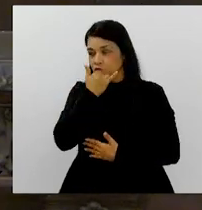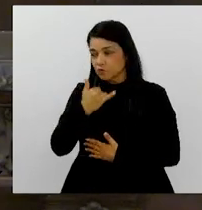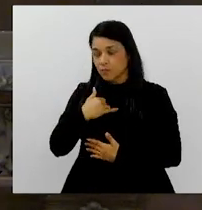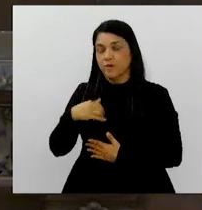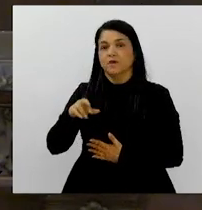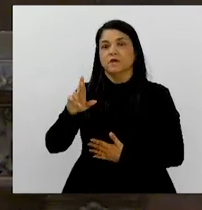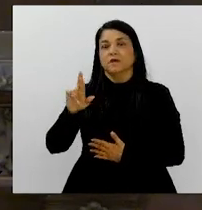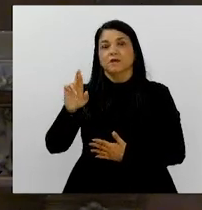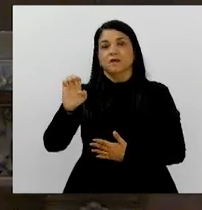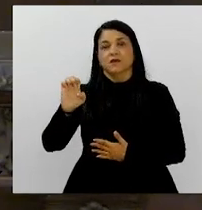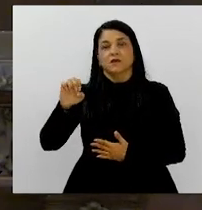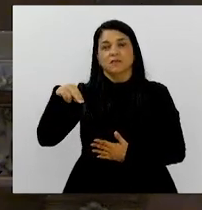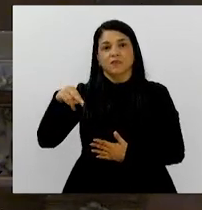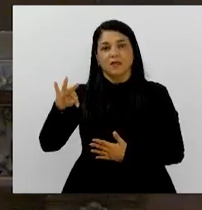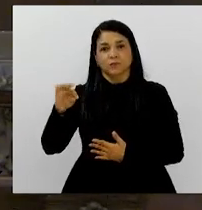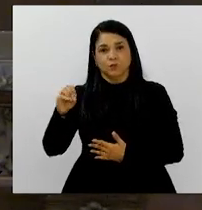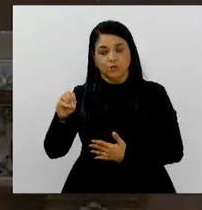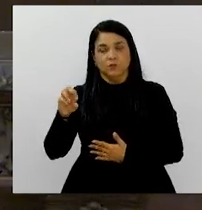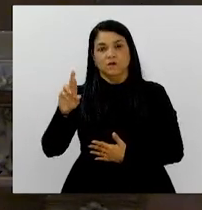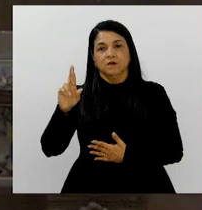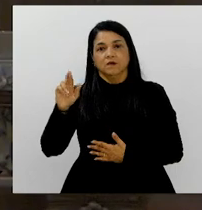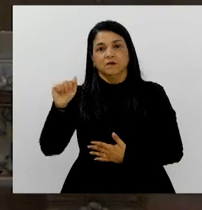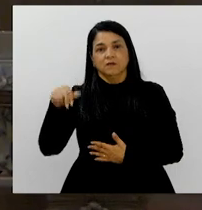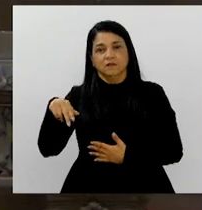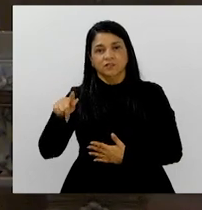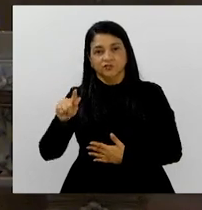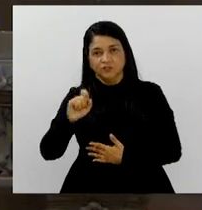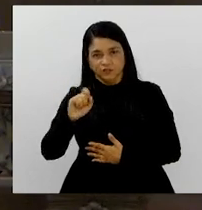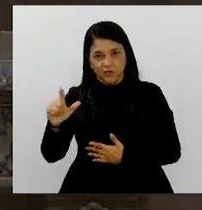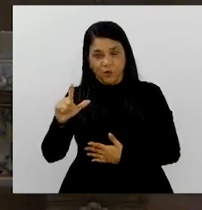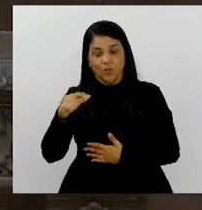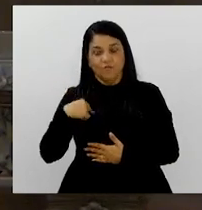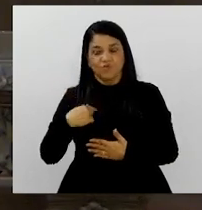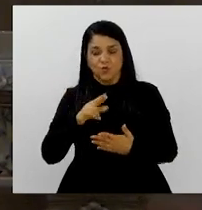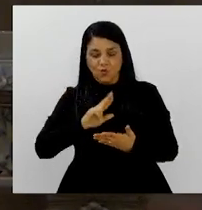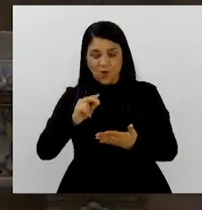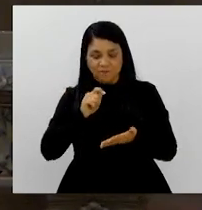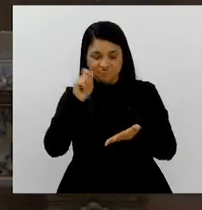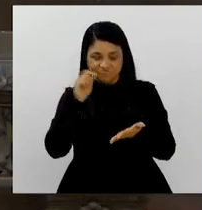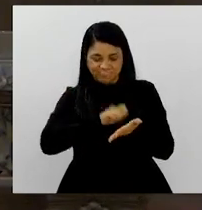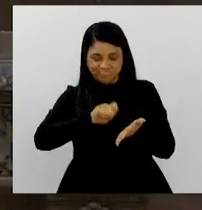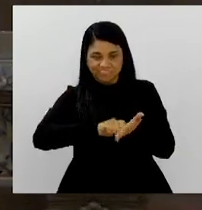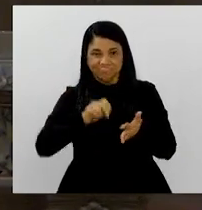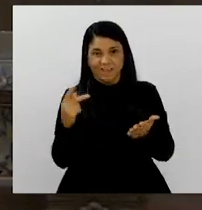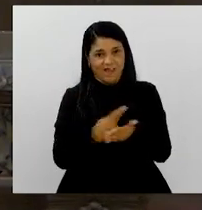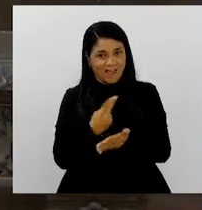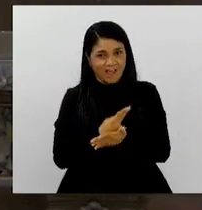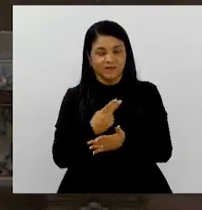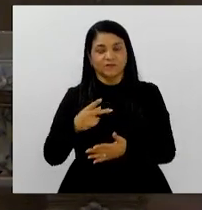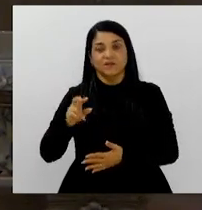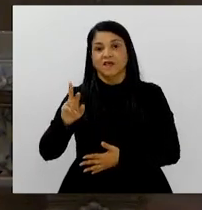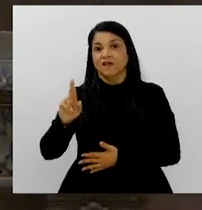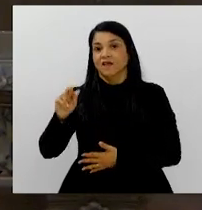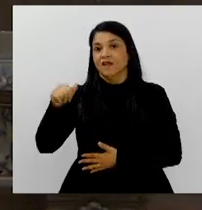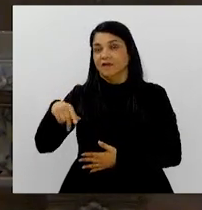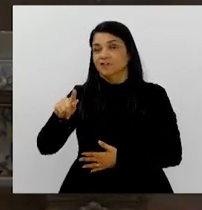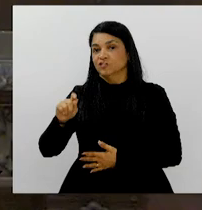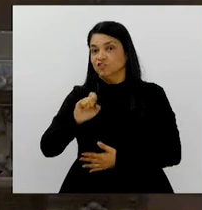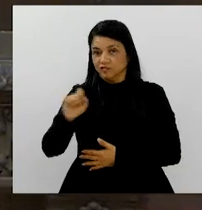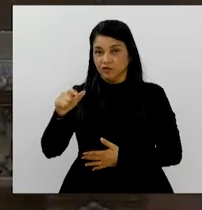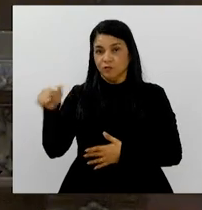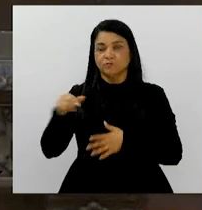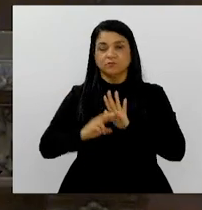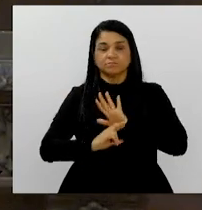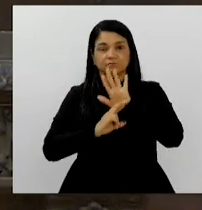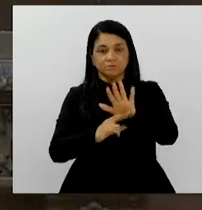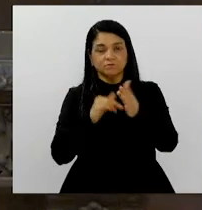Rangel, que está aqui conosco, que aqui está Aragão, mas é Rangel, que está aqui representando o